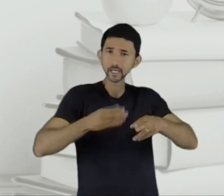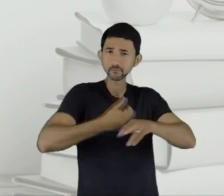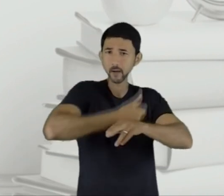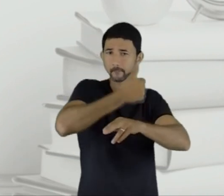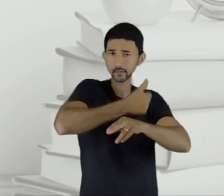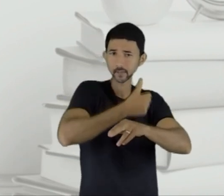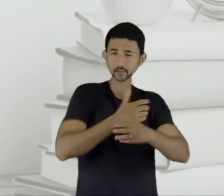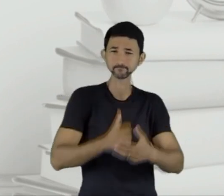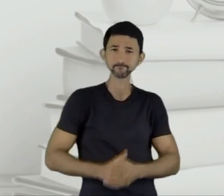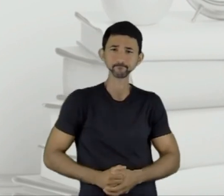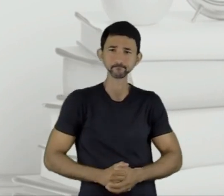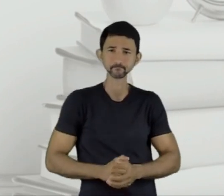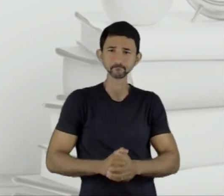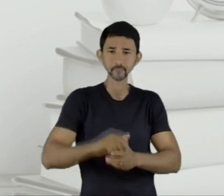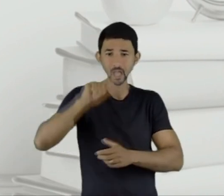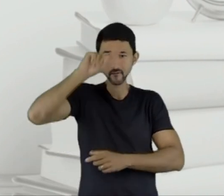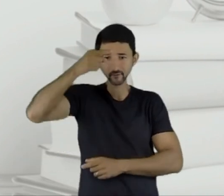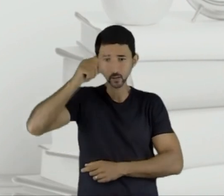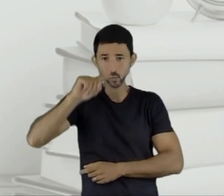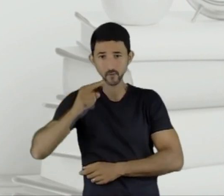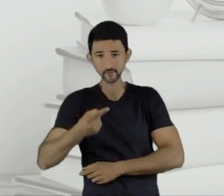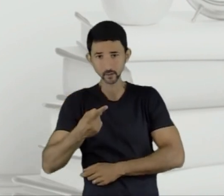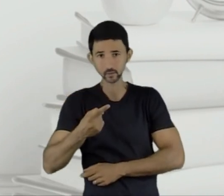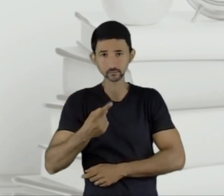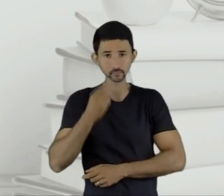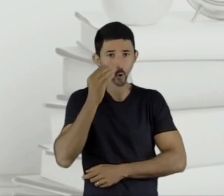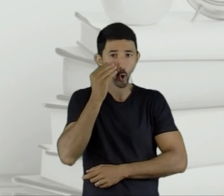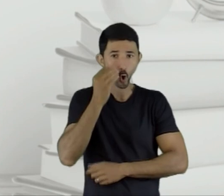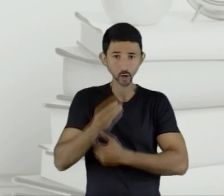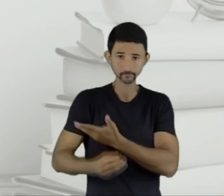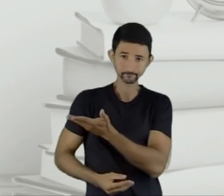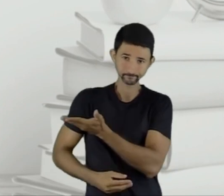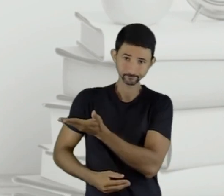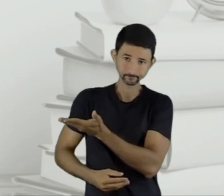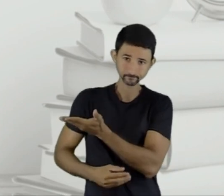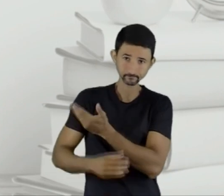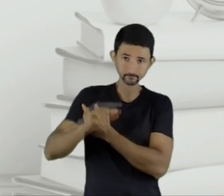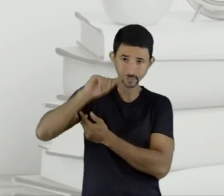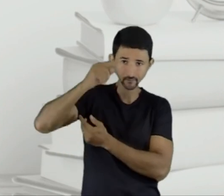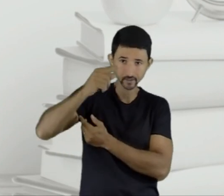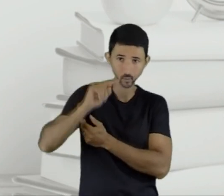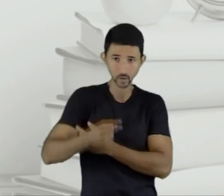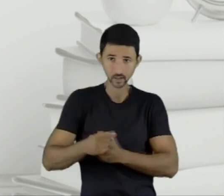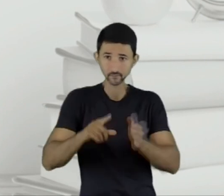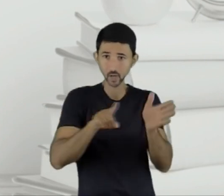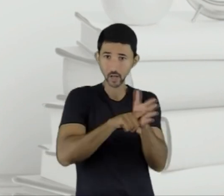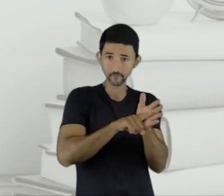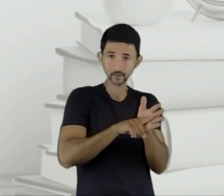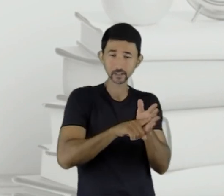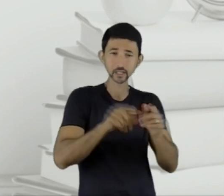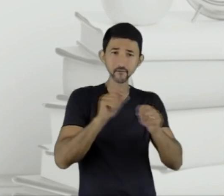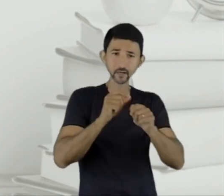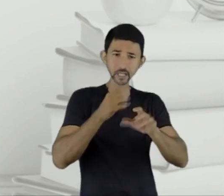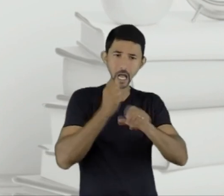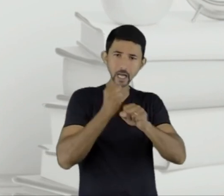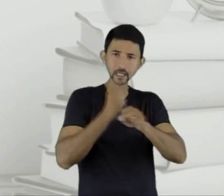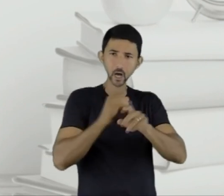caso anterior. Vírgula embaixo de vírgula, observa só a posição das vírgulas, e a gente faz a subtração como se